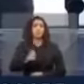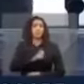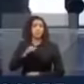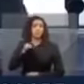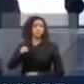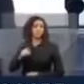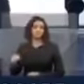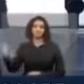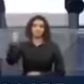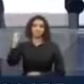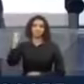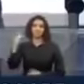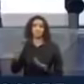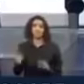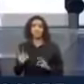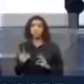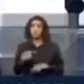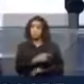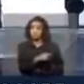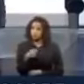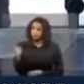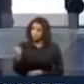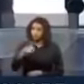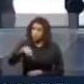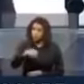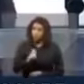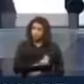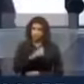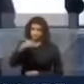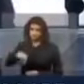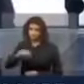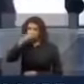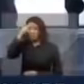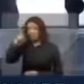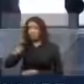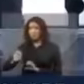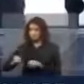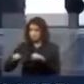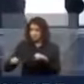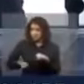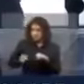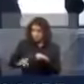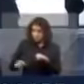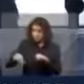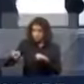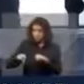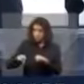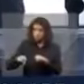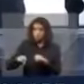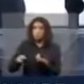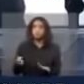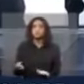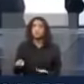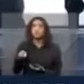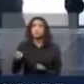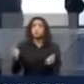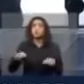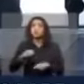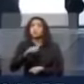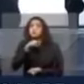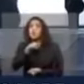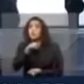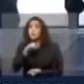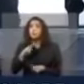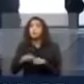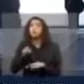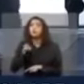todos os aqui presentes, os que defenderam e os que ainda vão defender o abortamento, só podem fazê-lo por